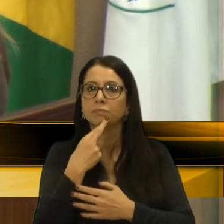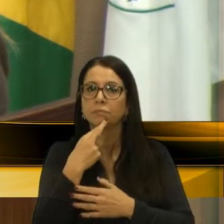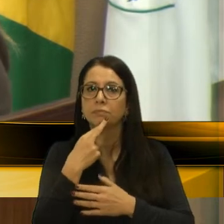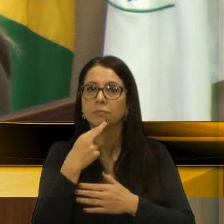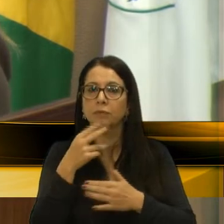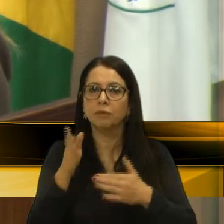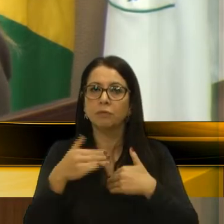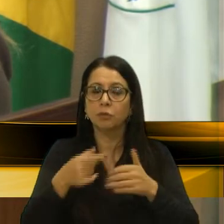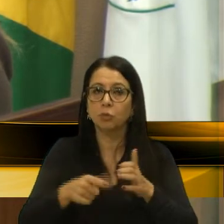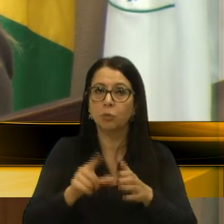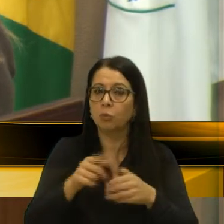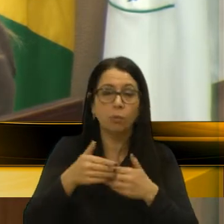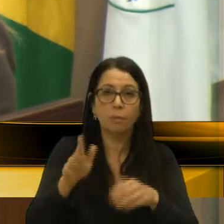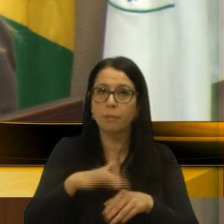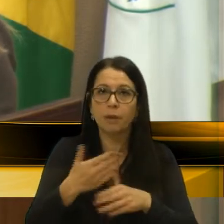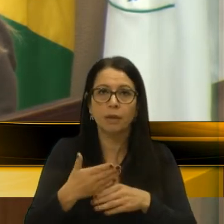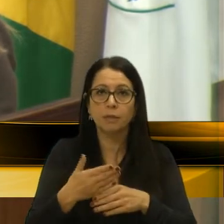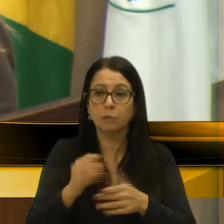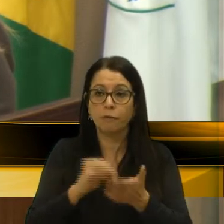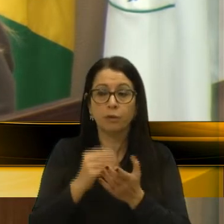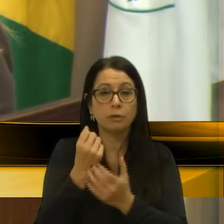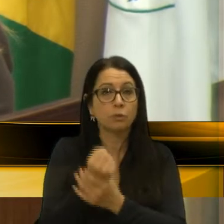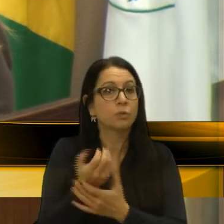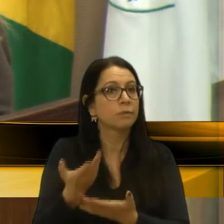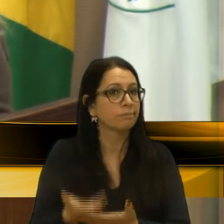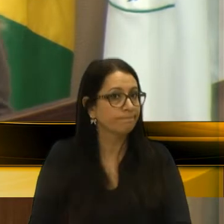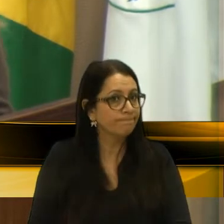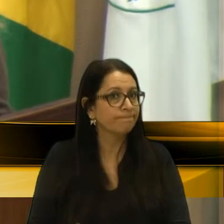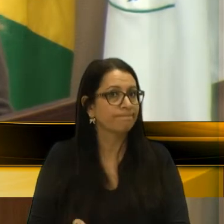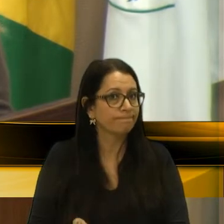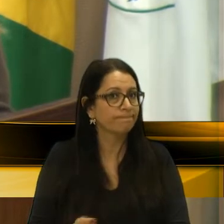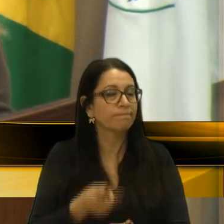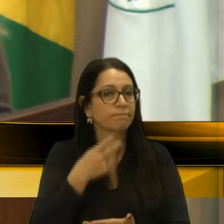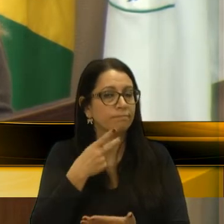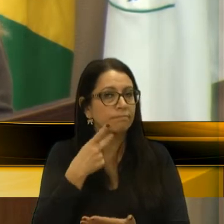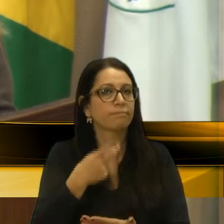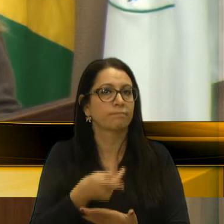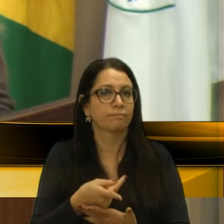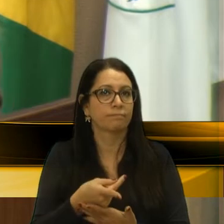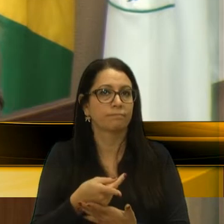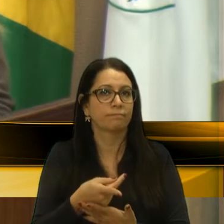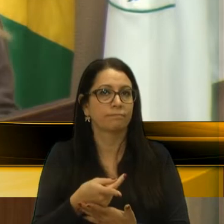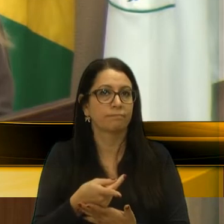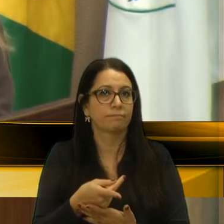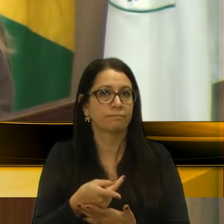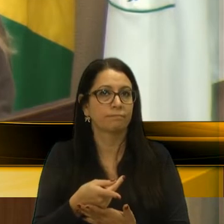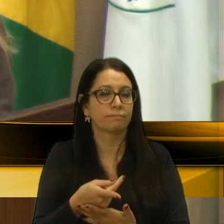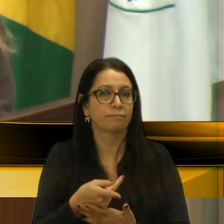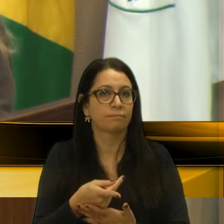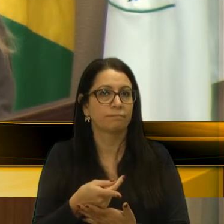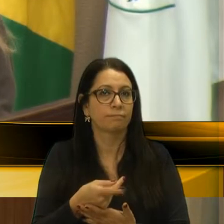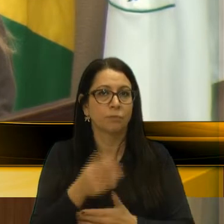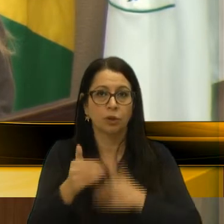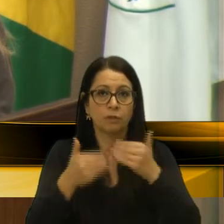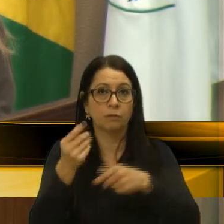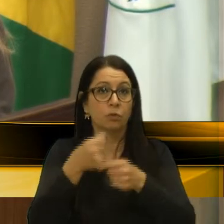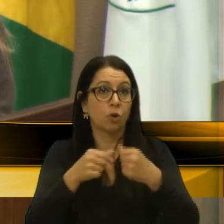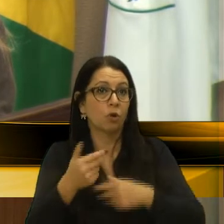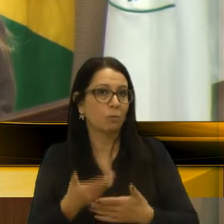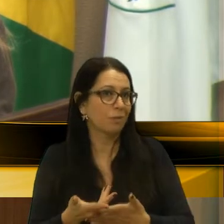nem abre mais pela insegurança, nós estamos falando de desenvolvimento